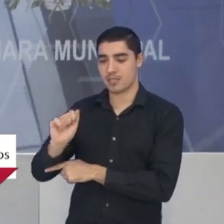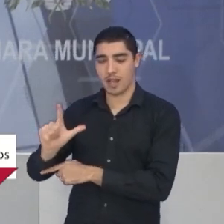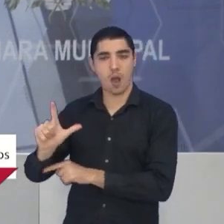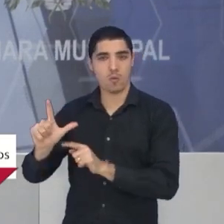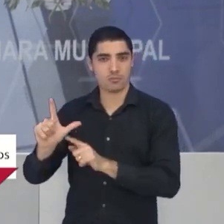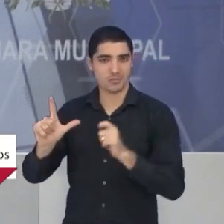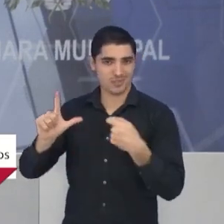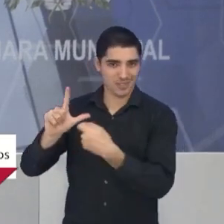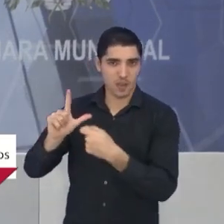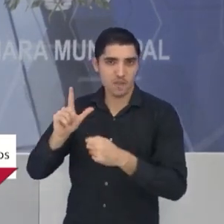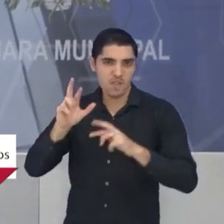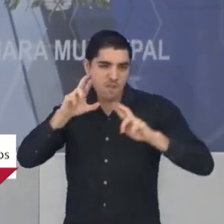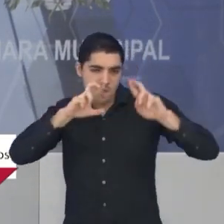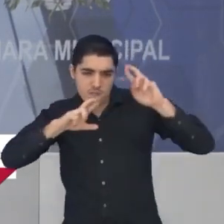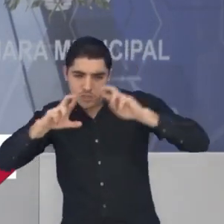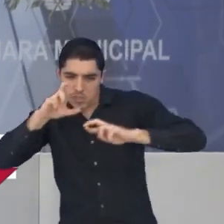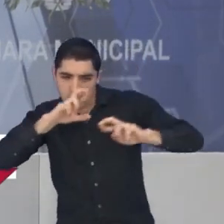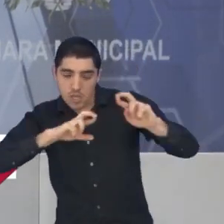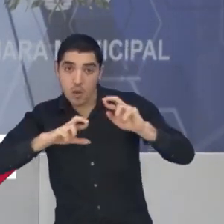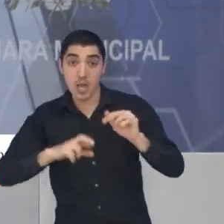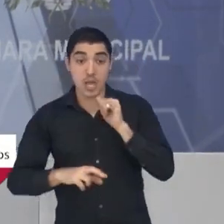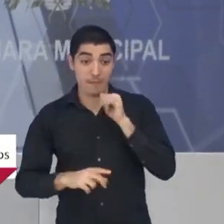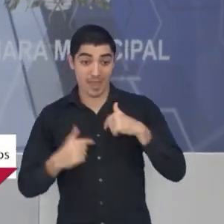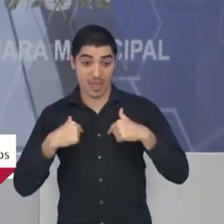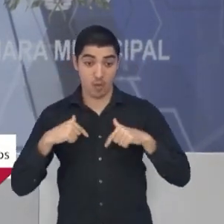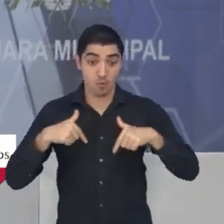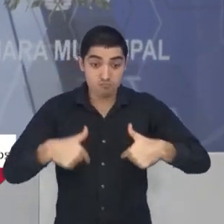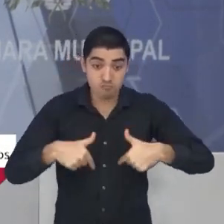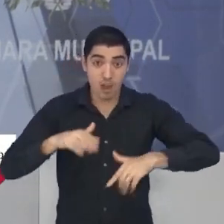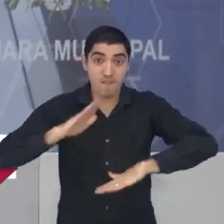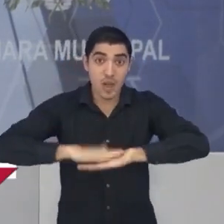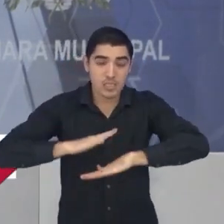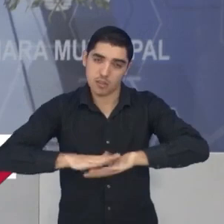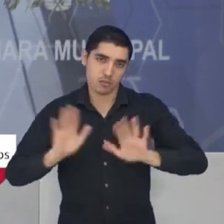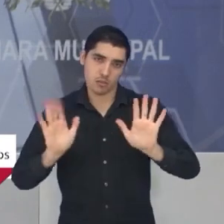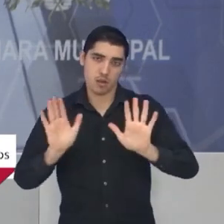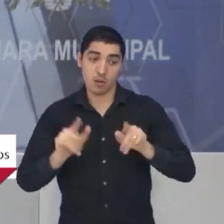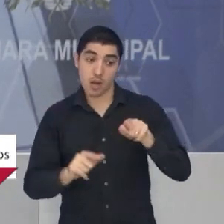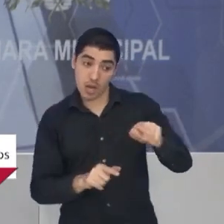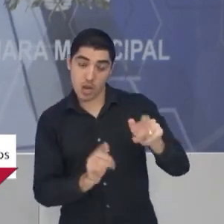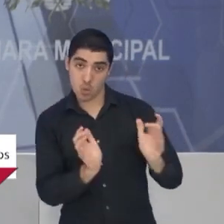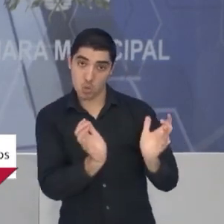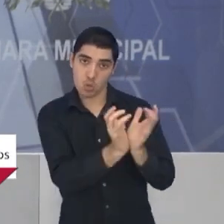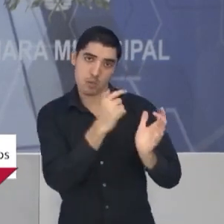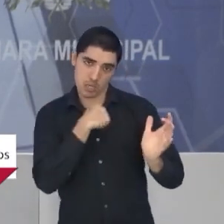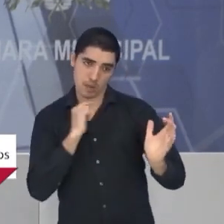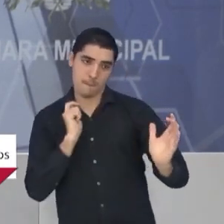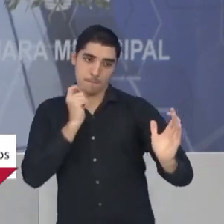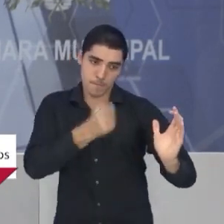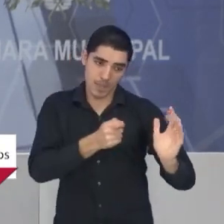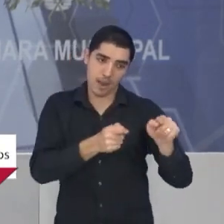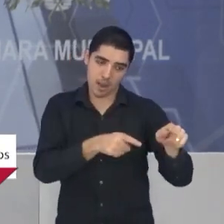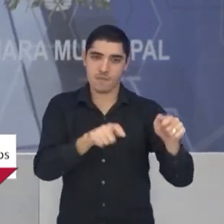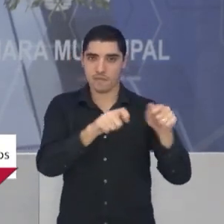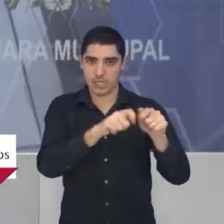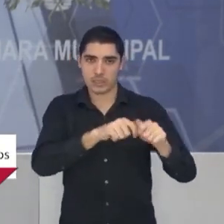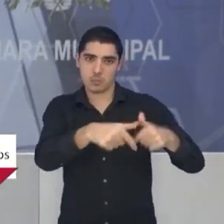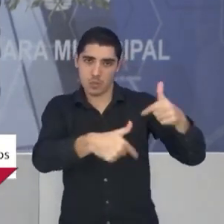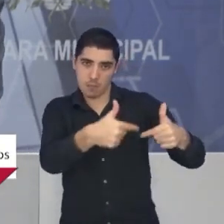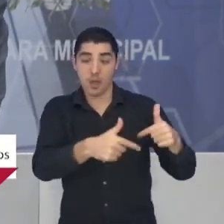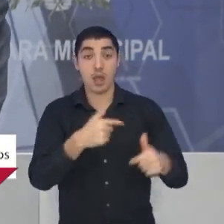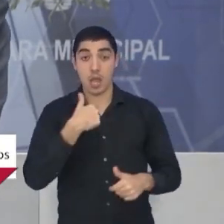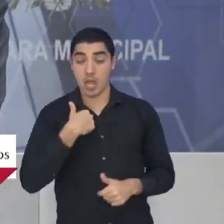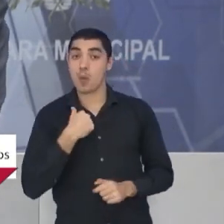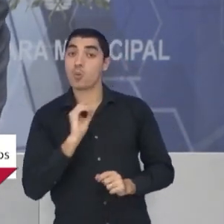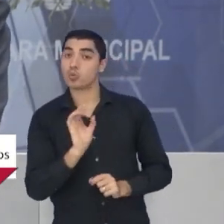mais diretamente Mas você fiscaliza a execução daquele serviço você cobra aquela execução você cobra